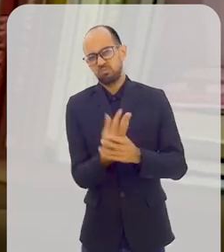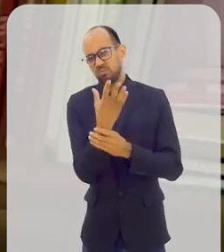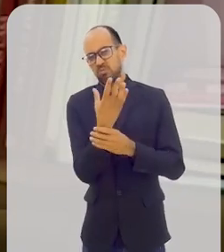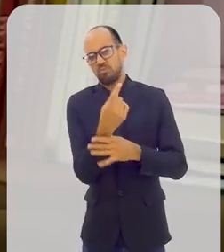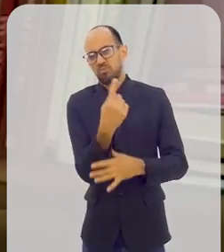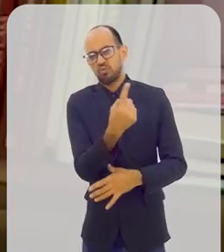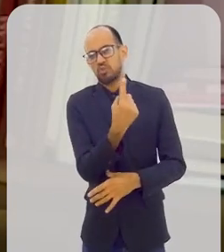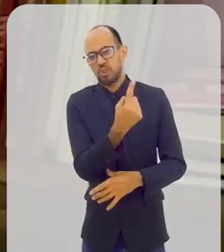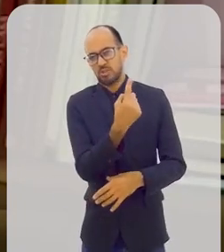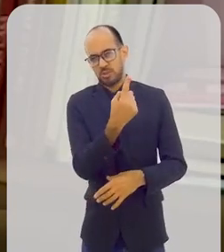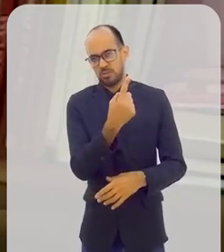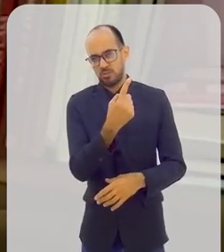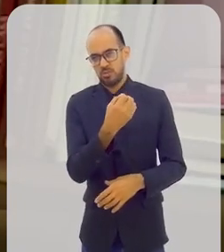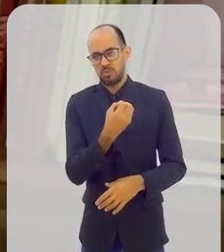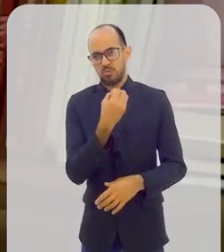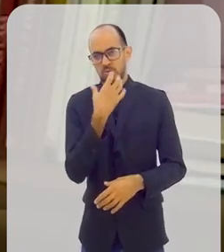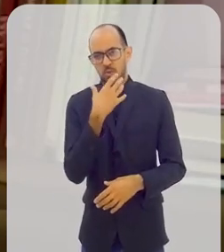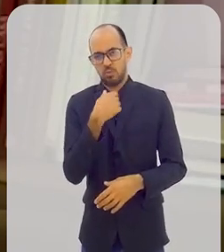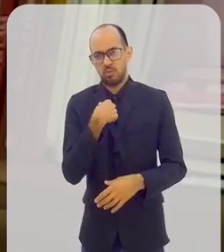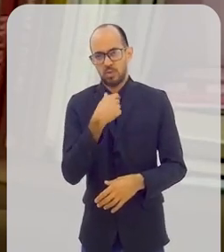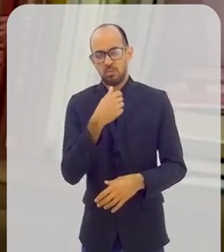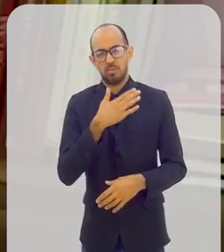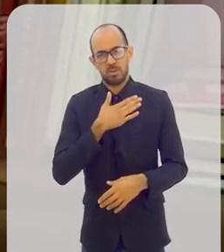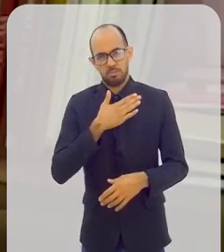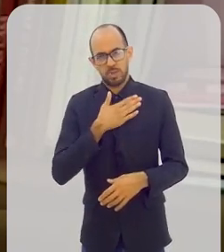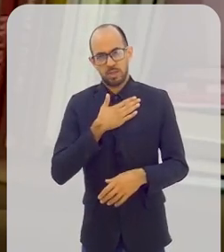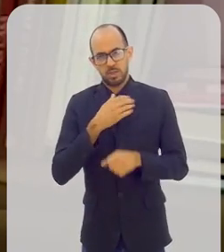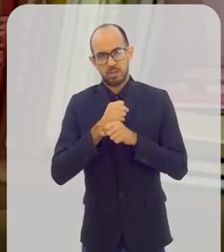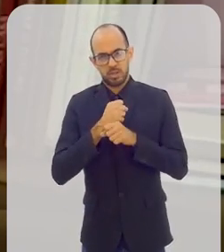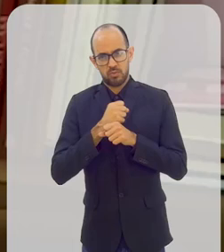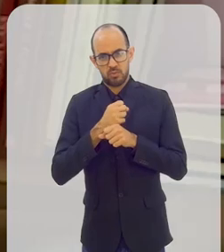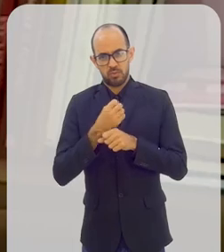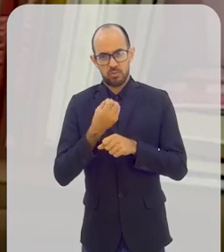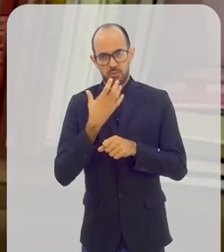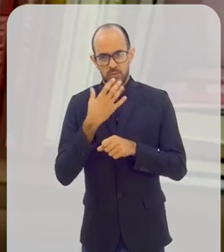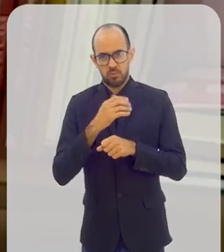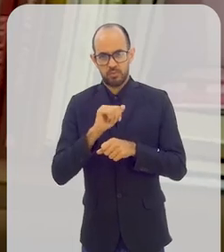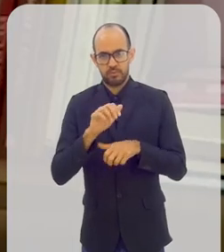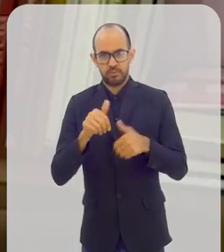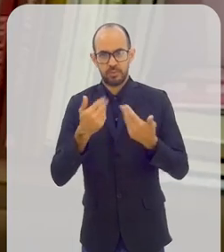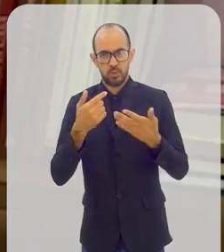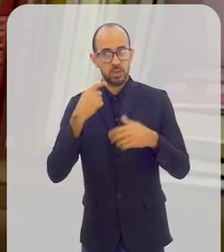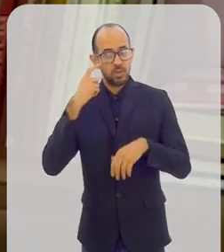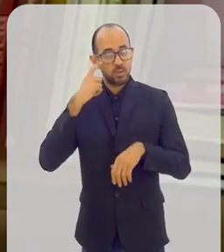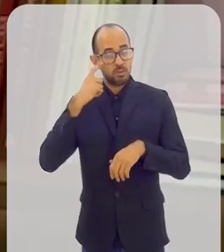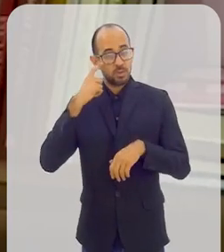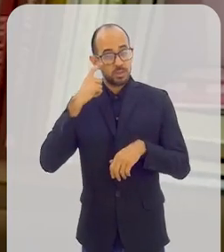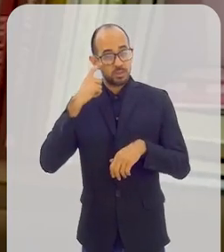e, sabe? Foi muito, muito. Esse ano foi muito... E eu estava pensando